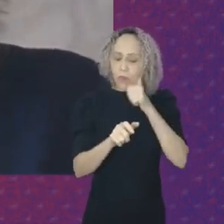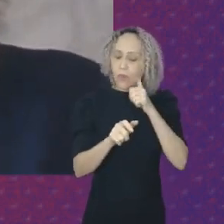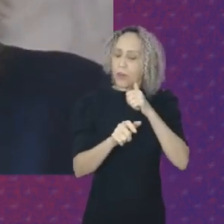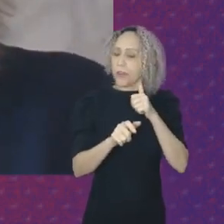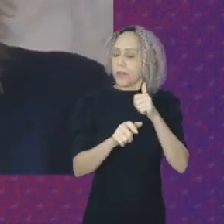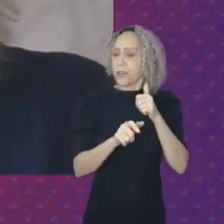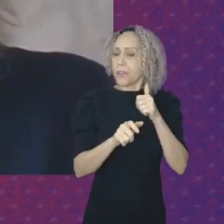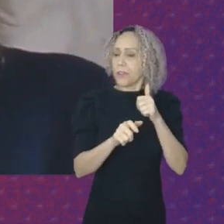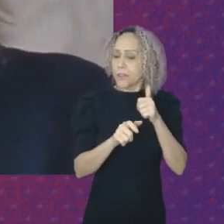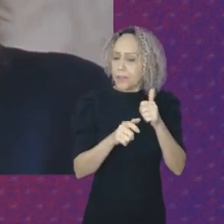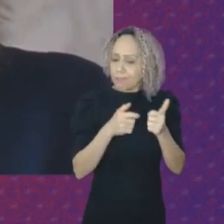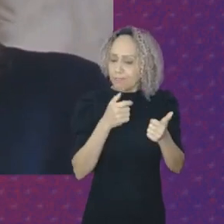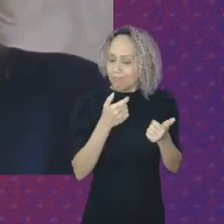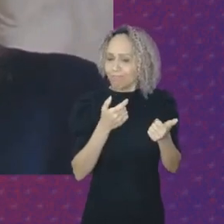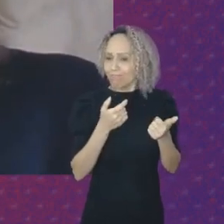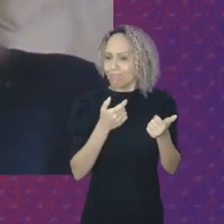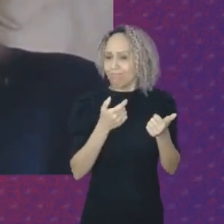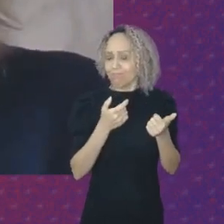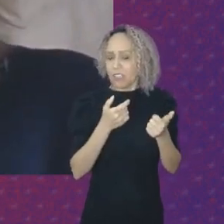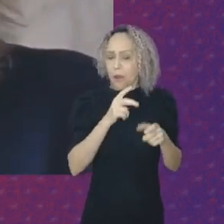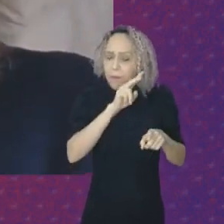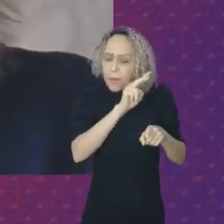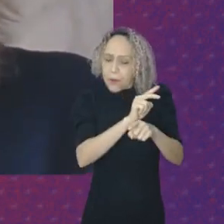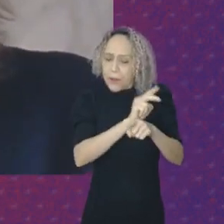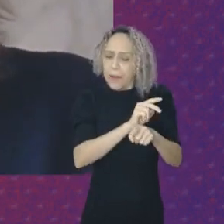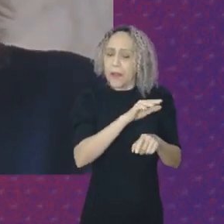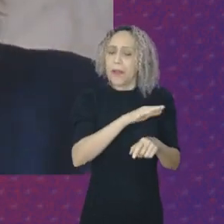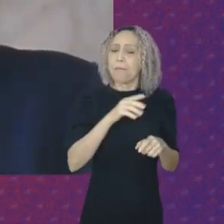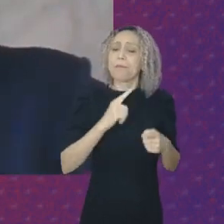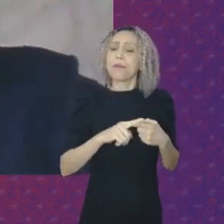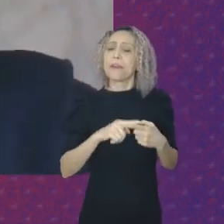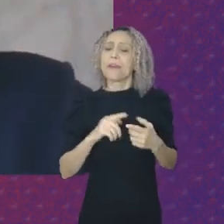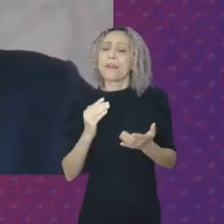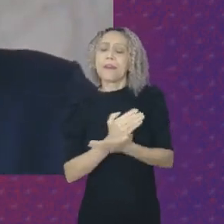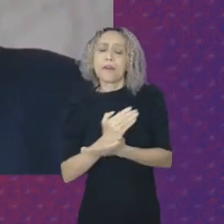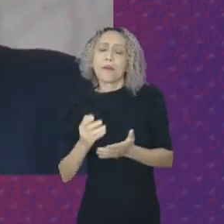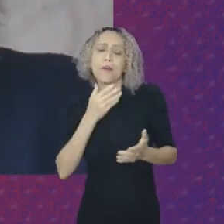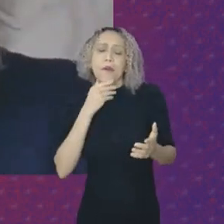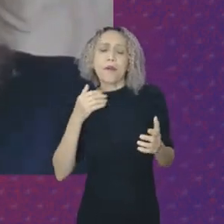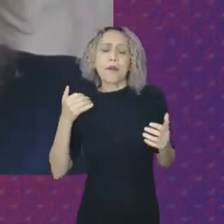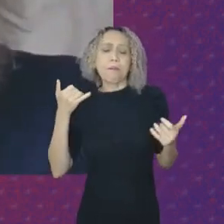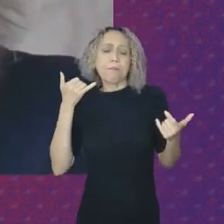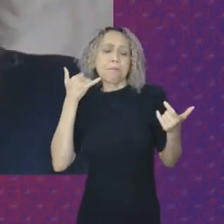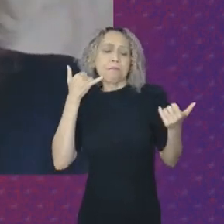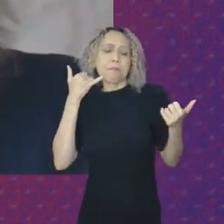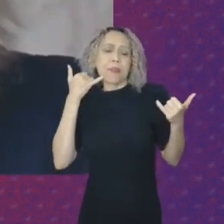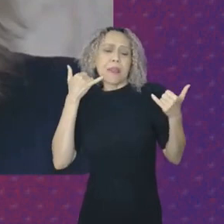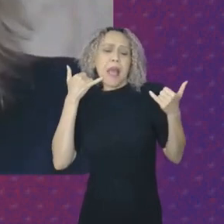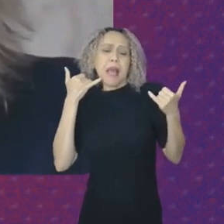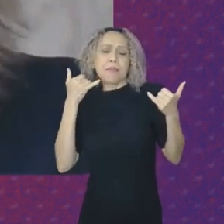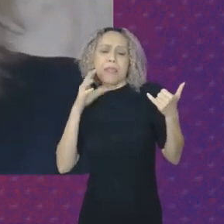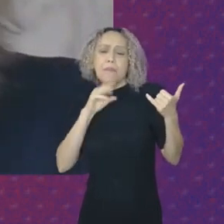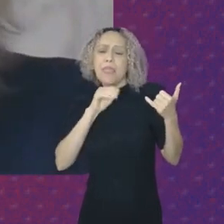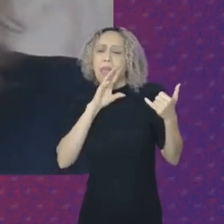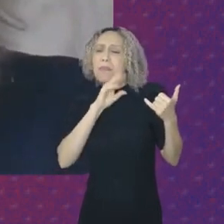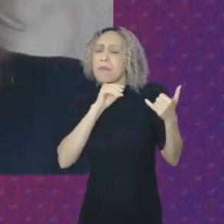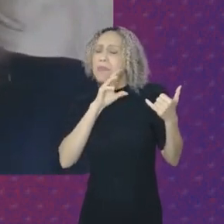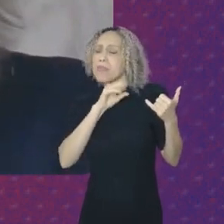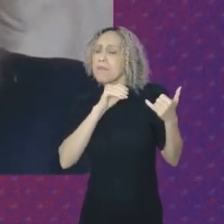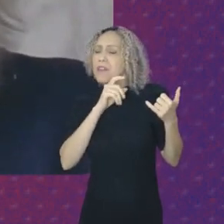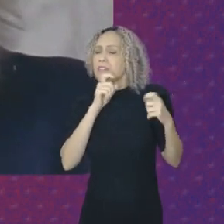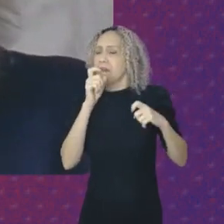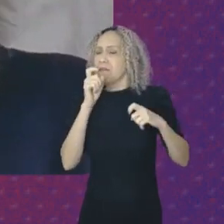que ficam telefonando para as atendentes. Agora, garantimos um mecanismo que elas podem bloquear